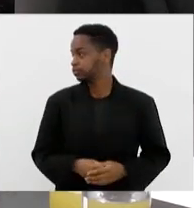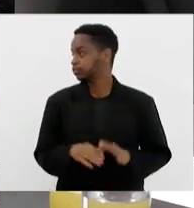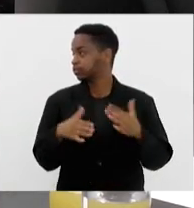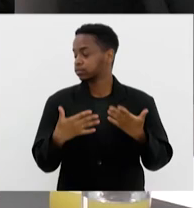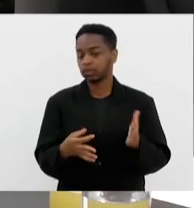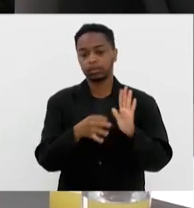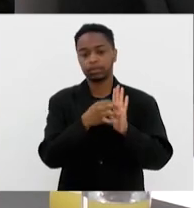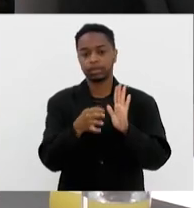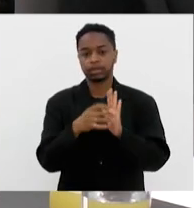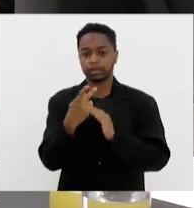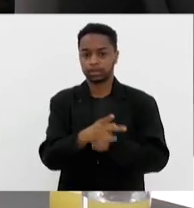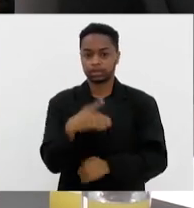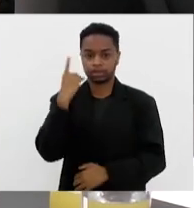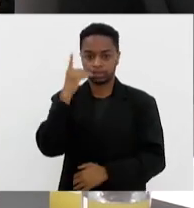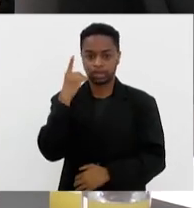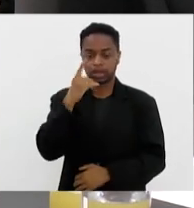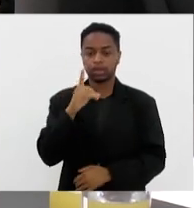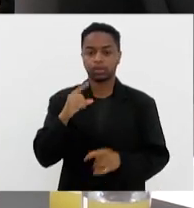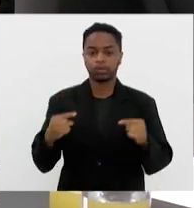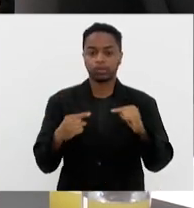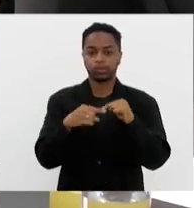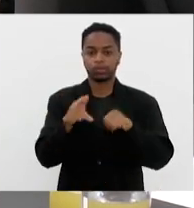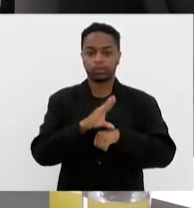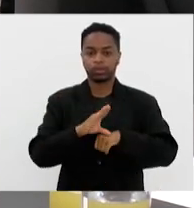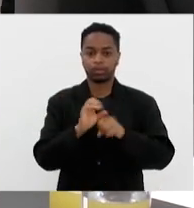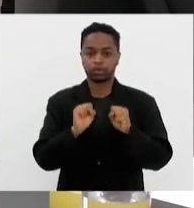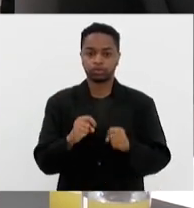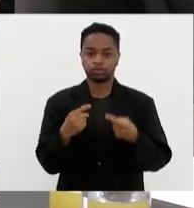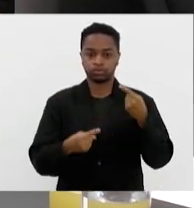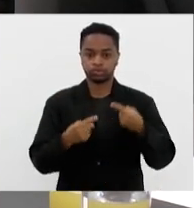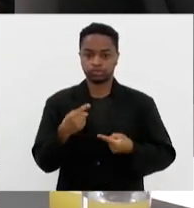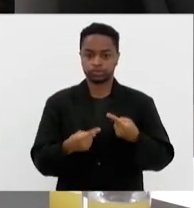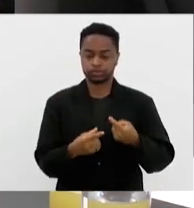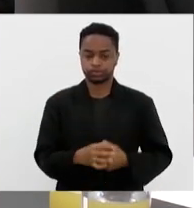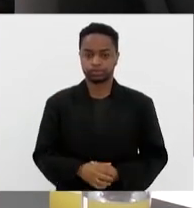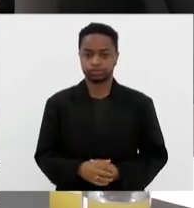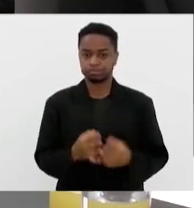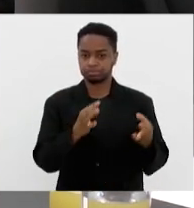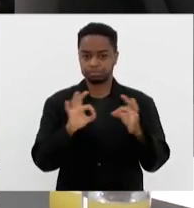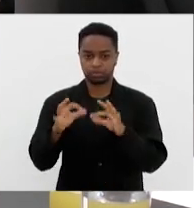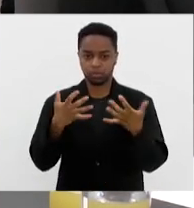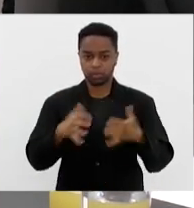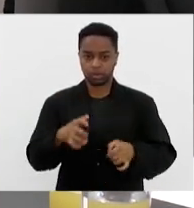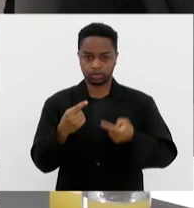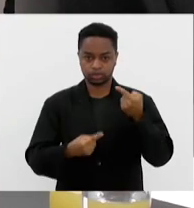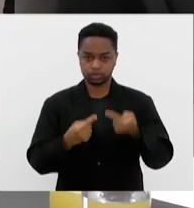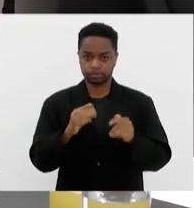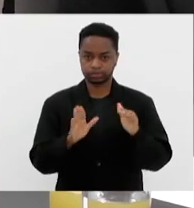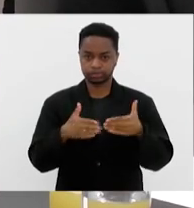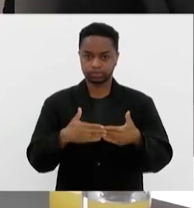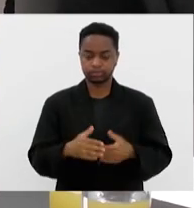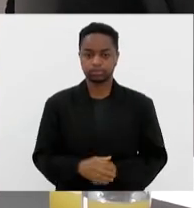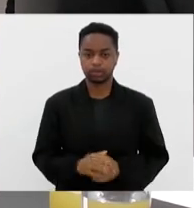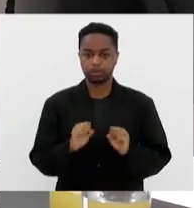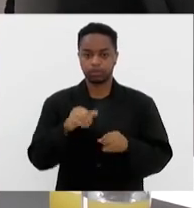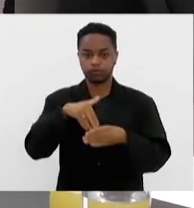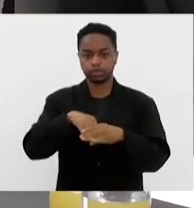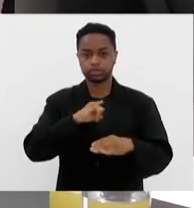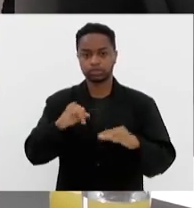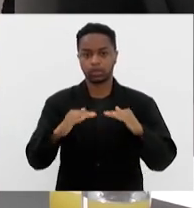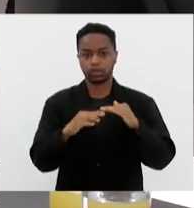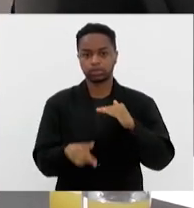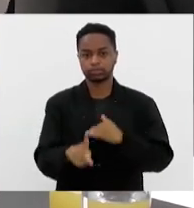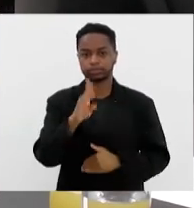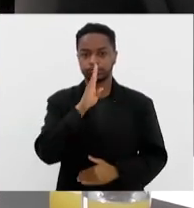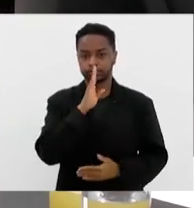deputado doutor Serginho é pela constitucionalidade. Em discussão. Não havendo quem queira discutir, encerrada a discussão. Em votação, senhores que aprovam,